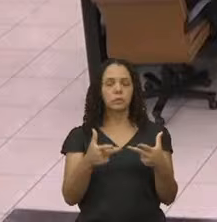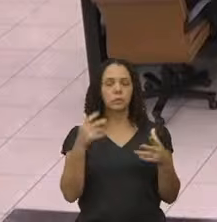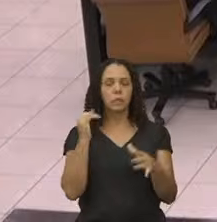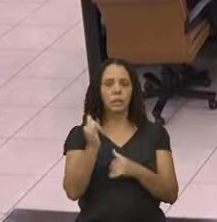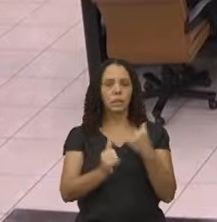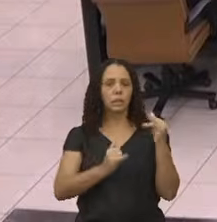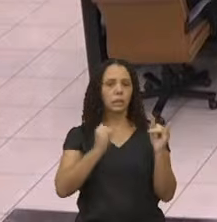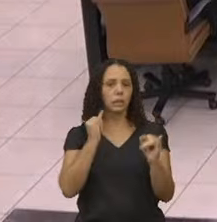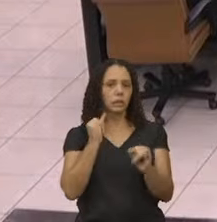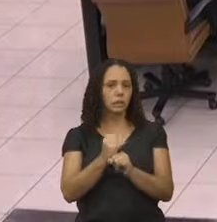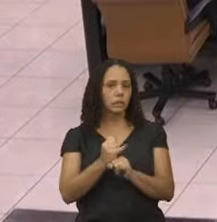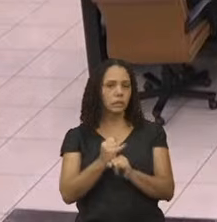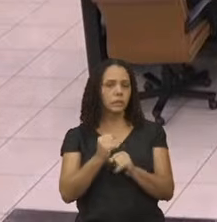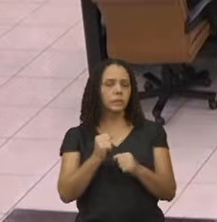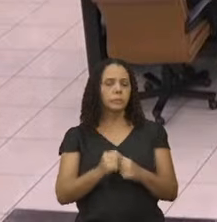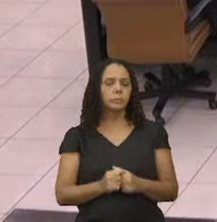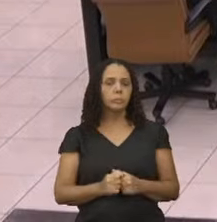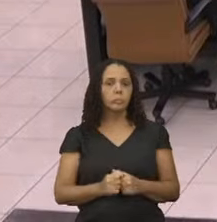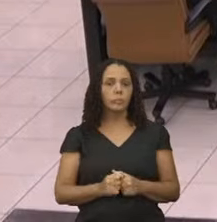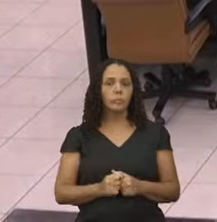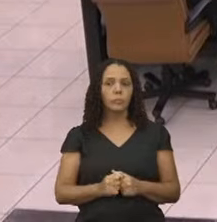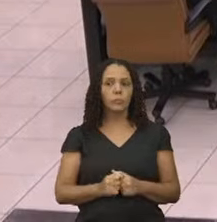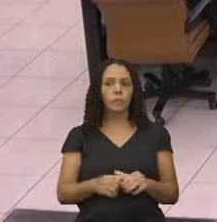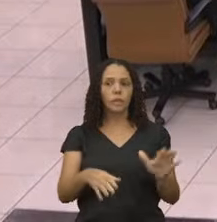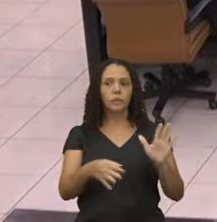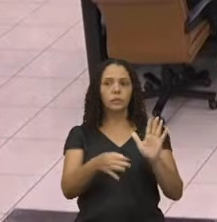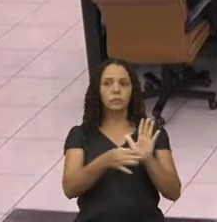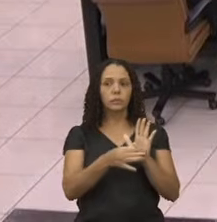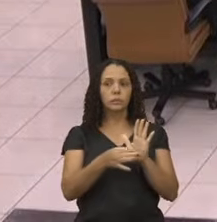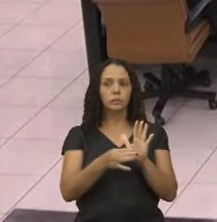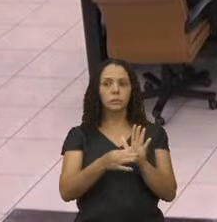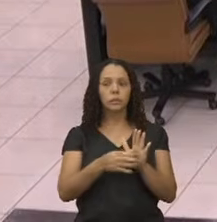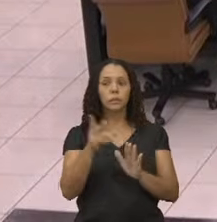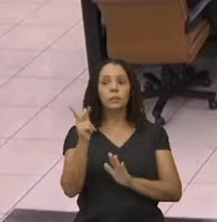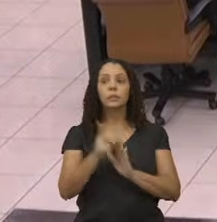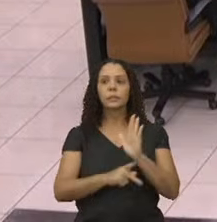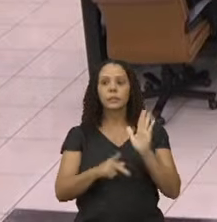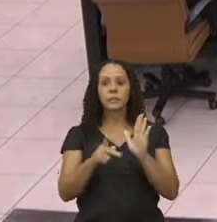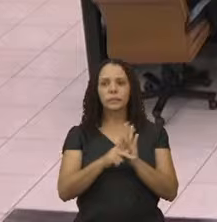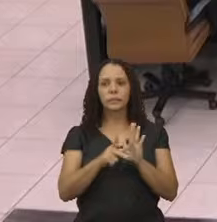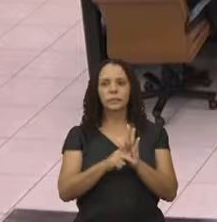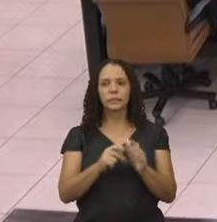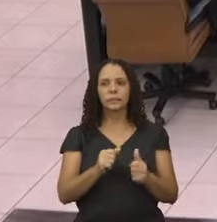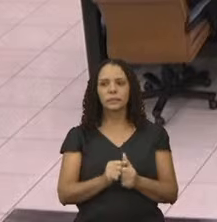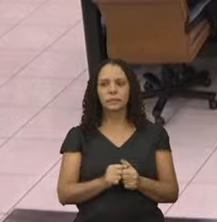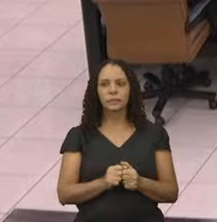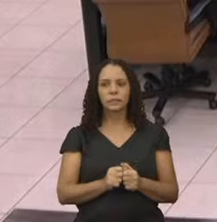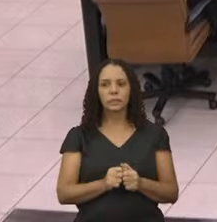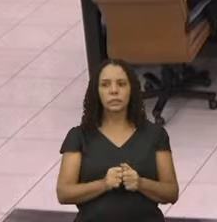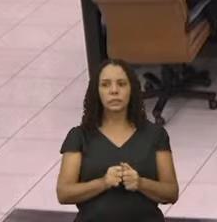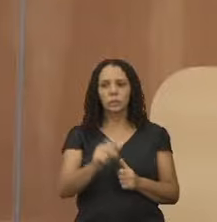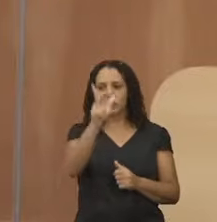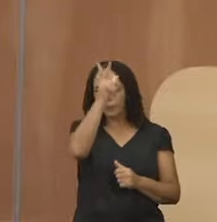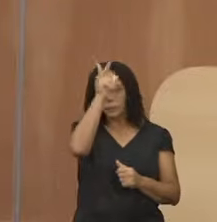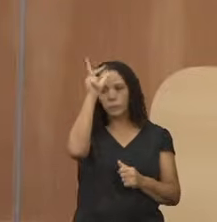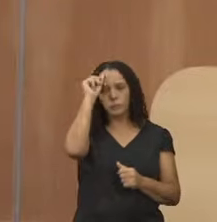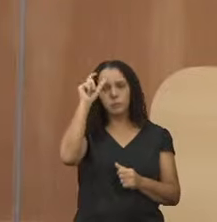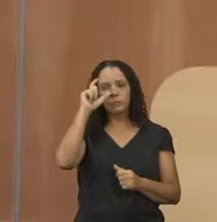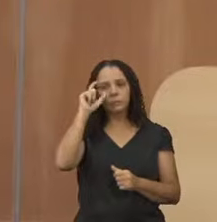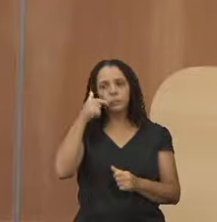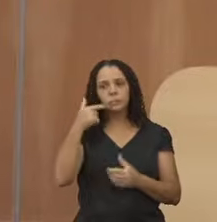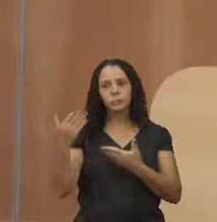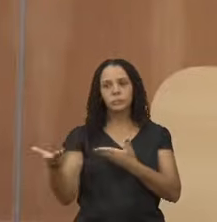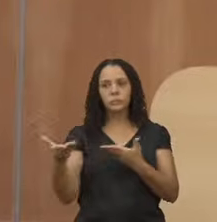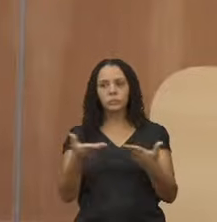os internautas. Comentar aqui um pouco desse projeto. que o prefeito Celso manda para essa casa,